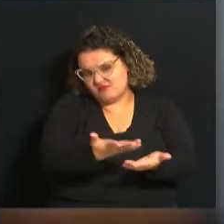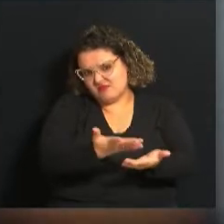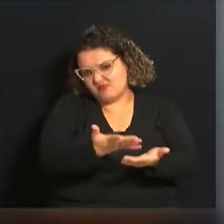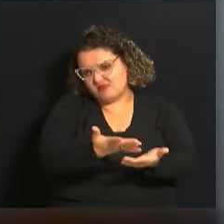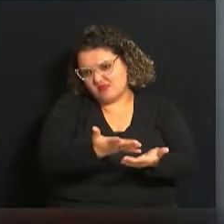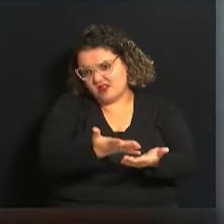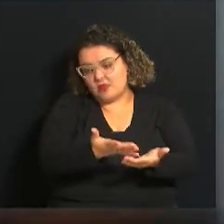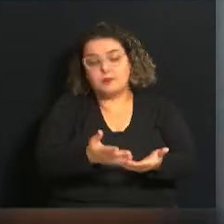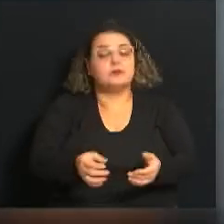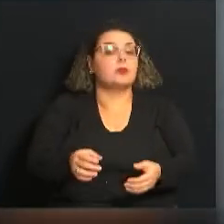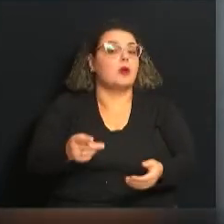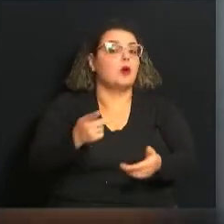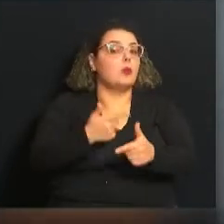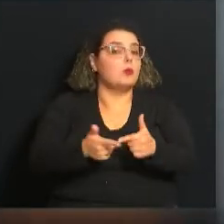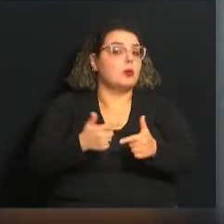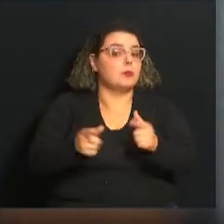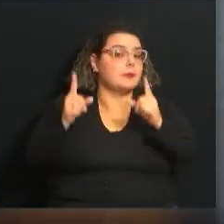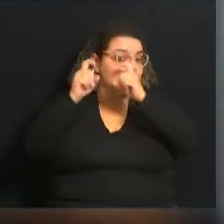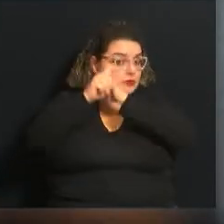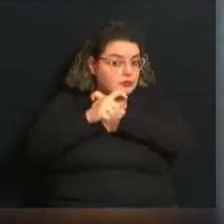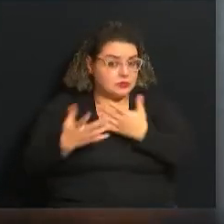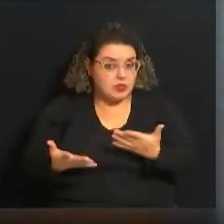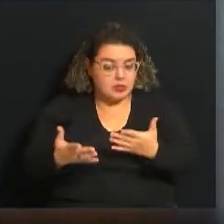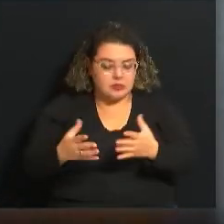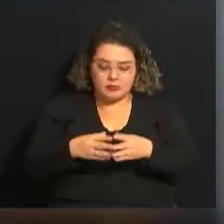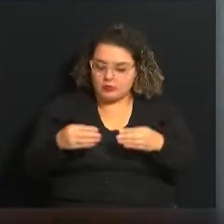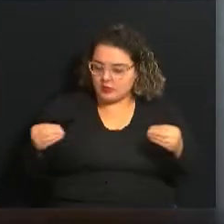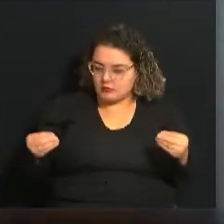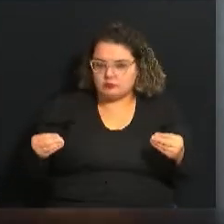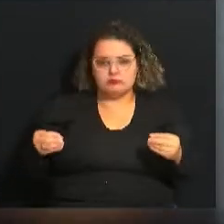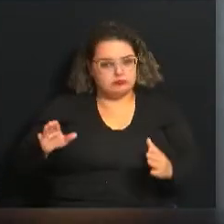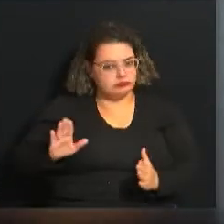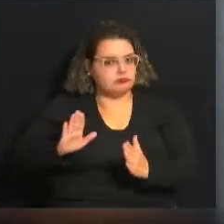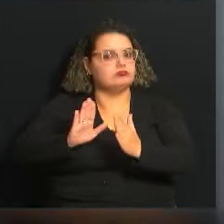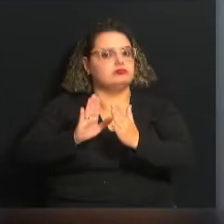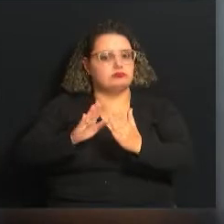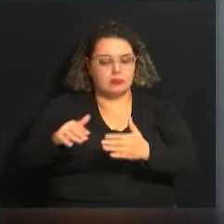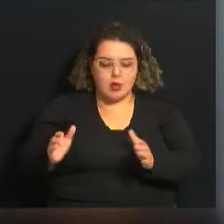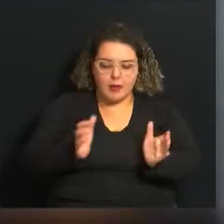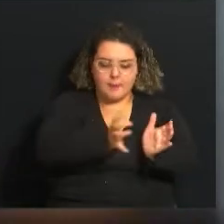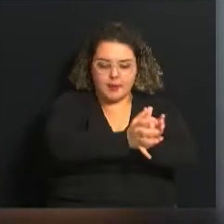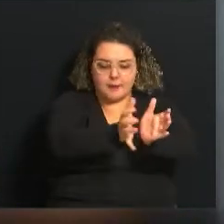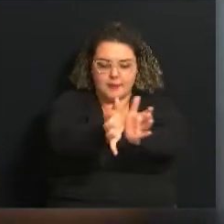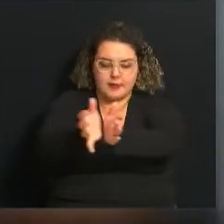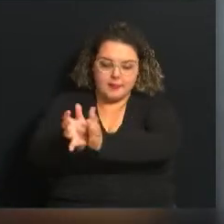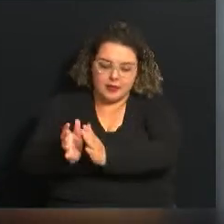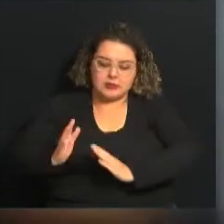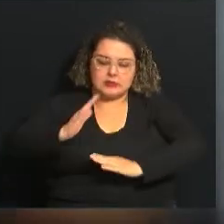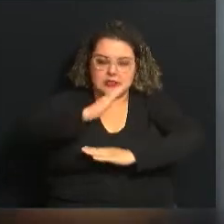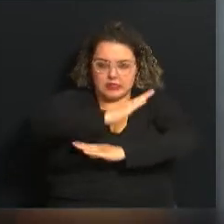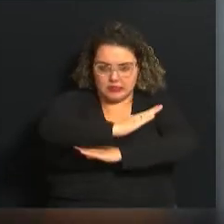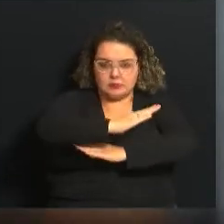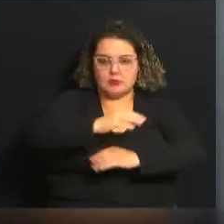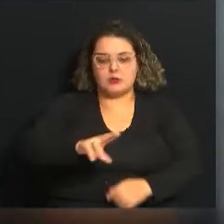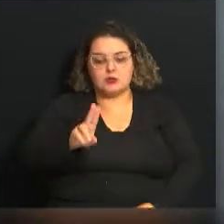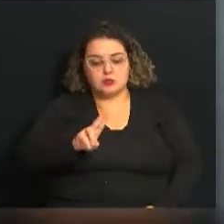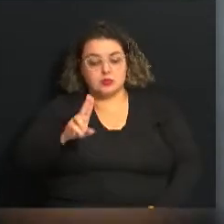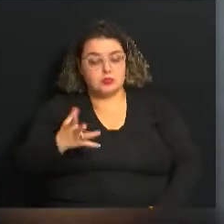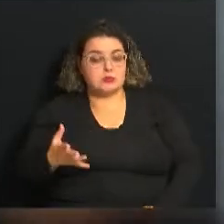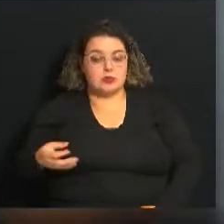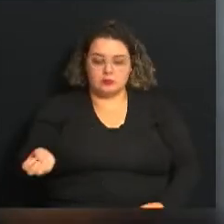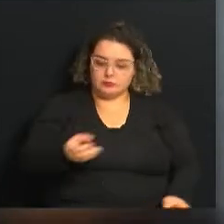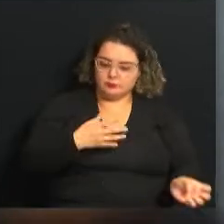e sanar dificuldades enfrentadas pelos setores da Casa quando de sua aplicação, além de trazer inovações